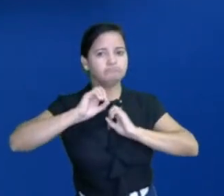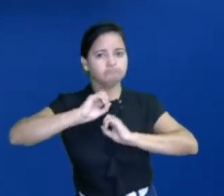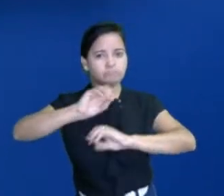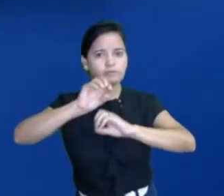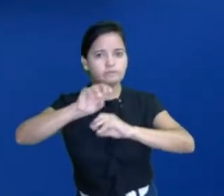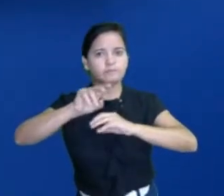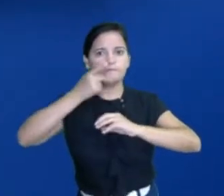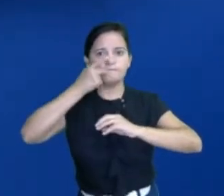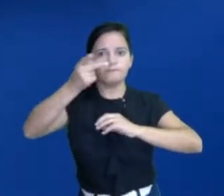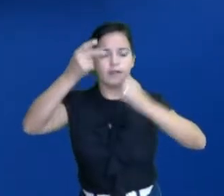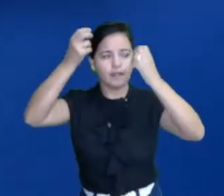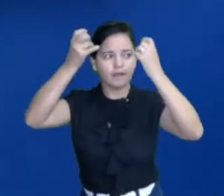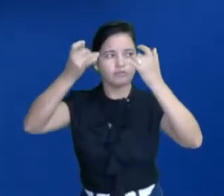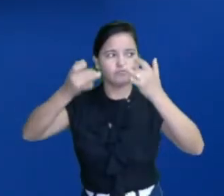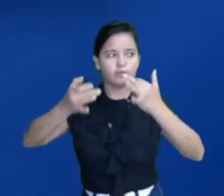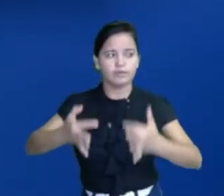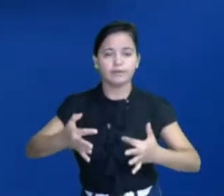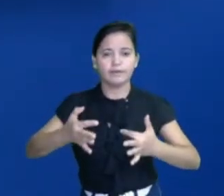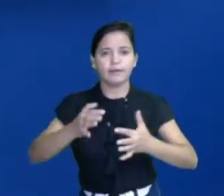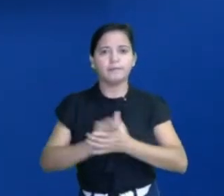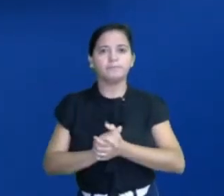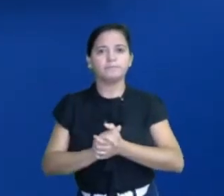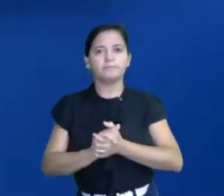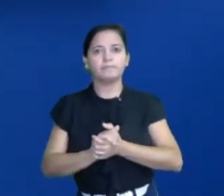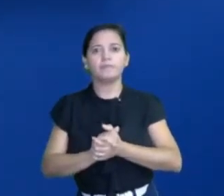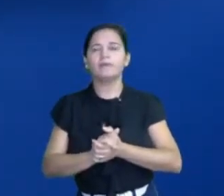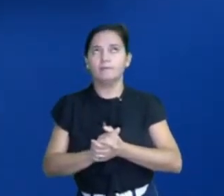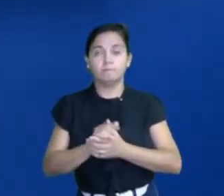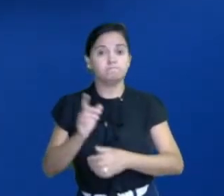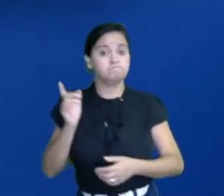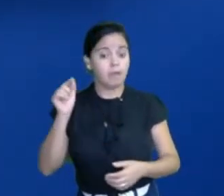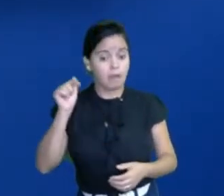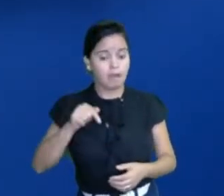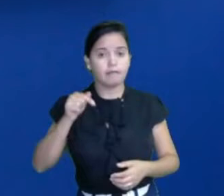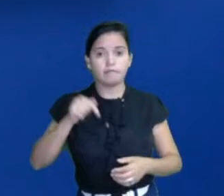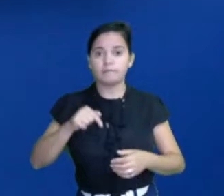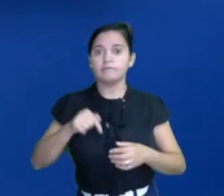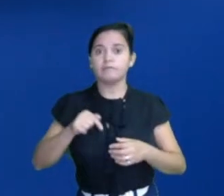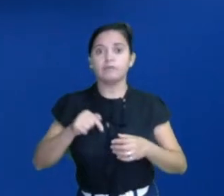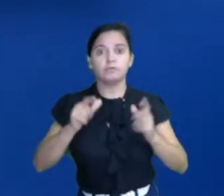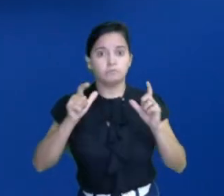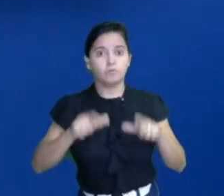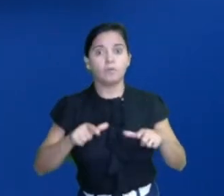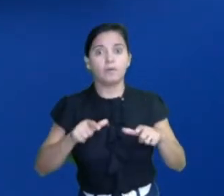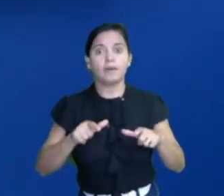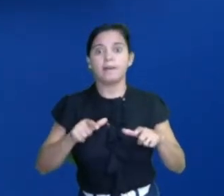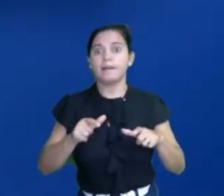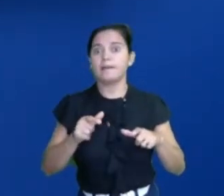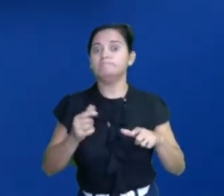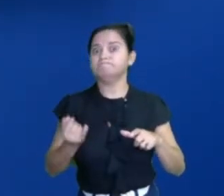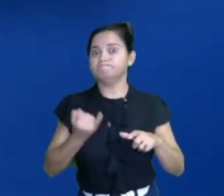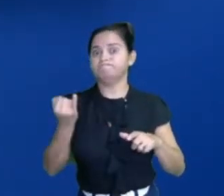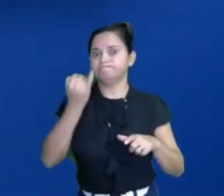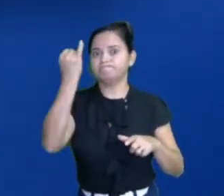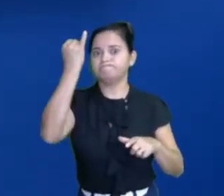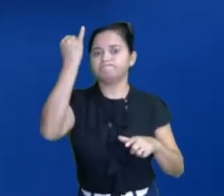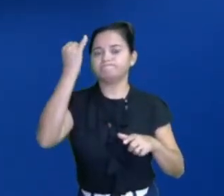a gente vai falar sobre esse acontecimento que marcou o Monte das Tabocas.